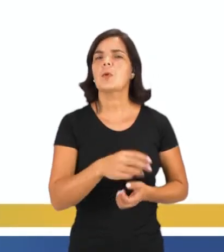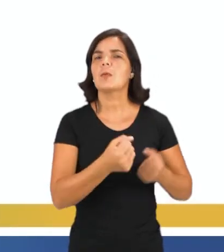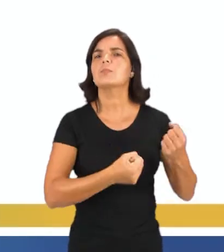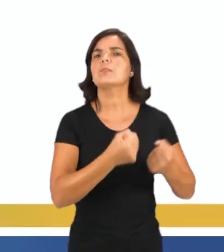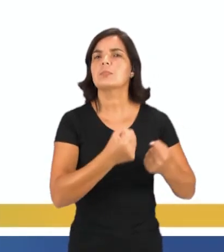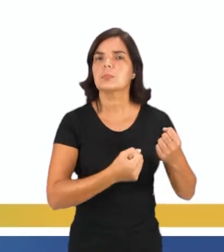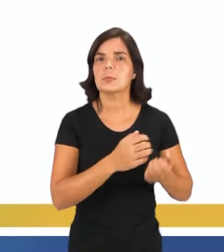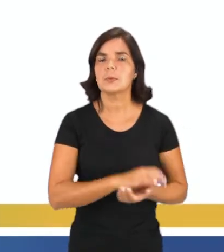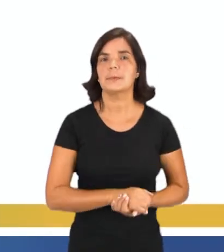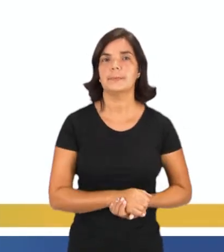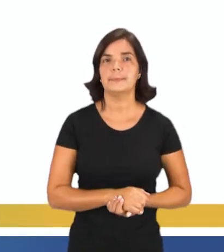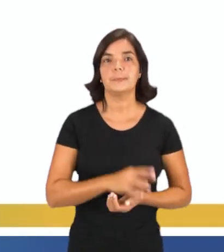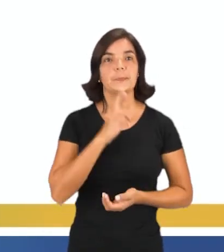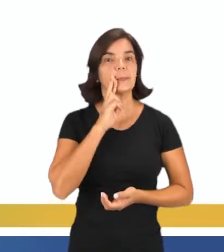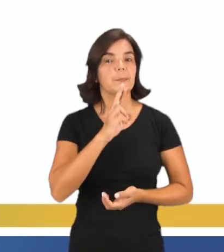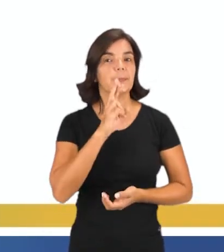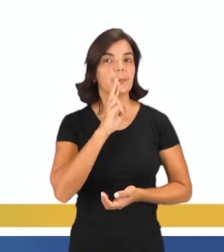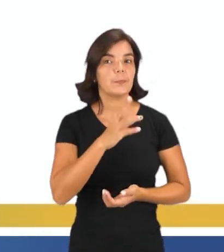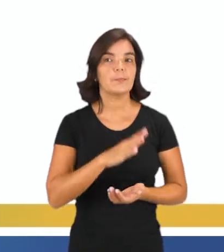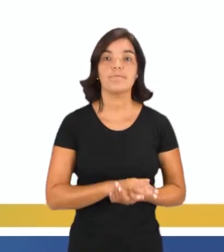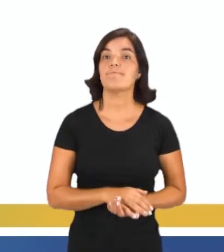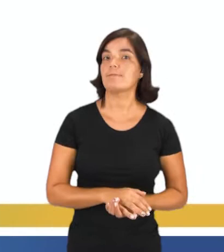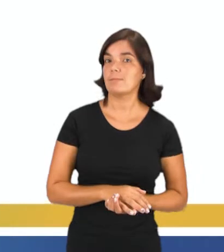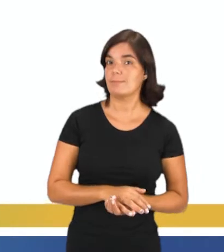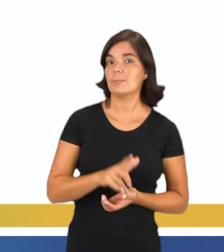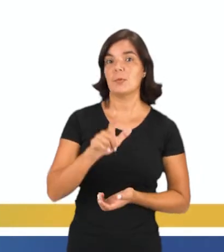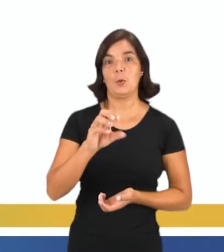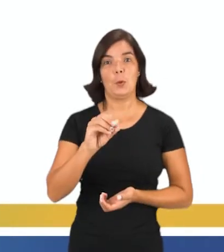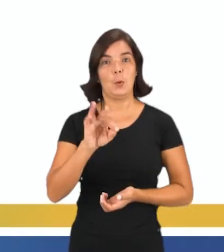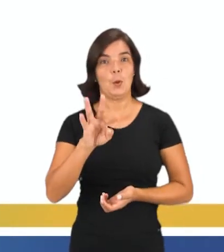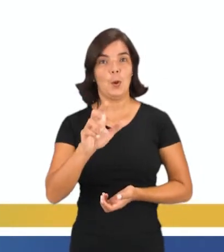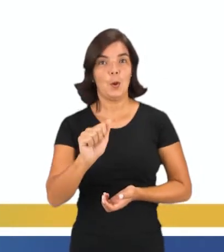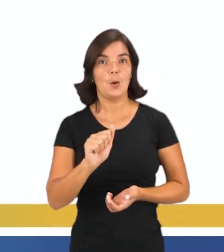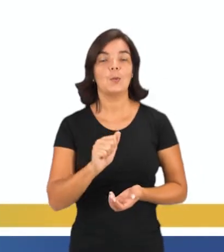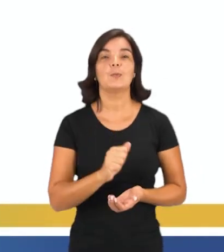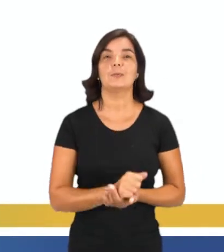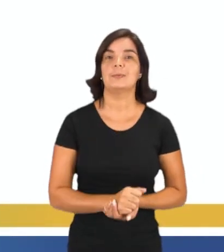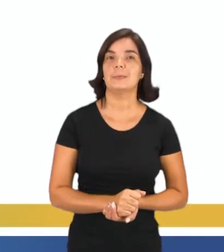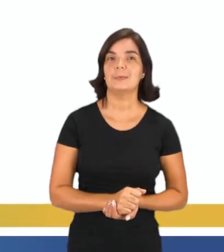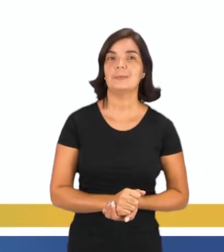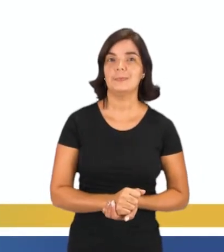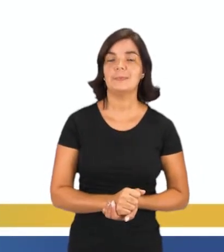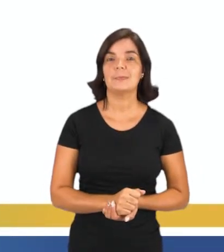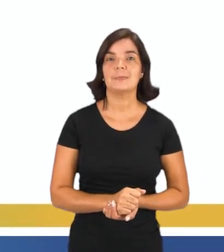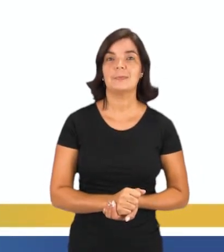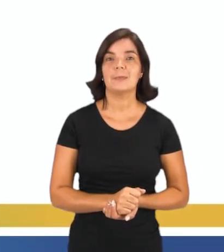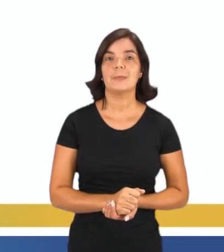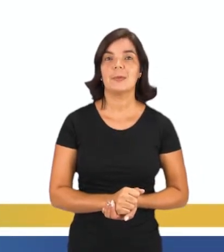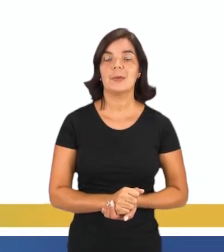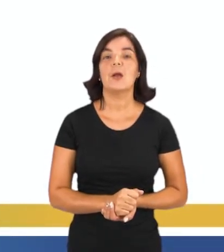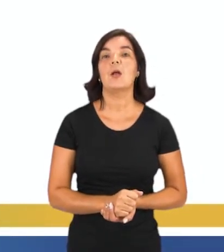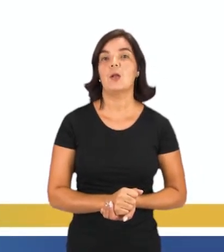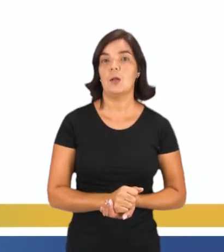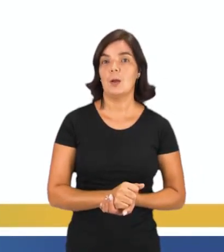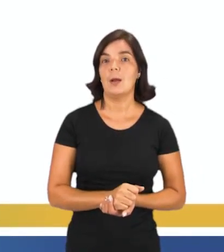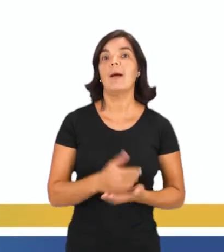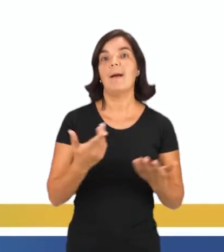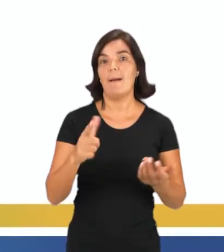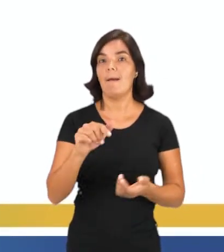esse carro? E a resposta seria: Lola tiene um coche rojo. Creio que é suyo.